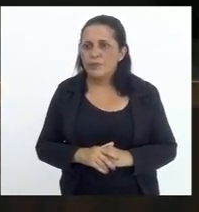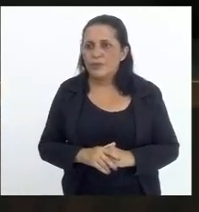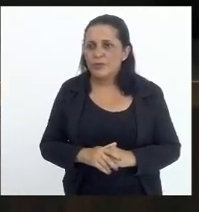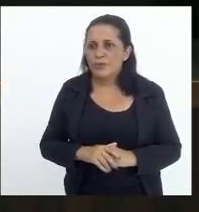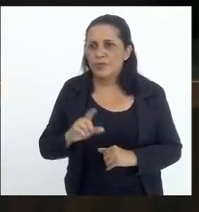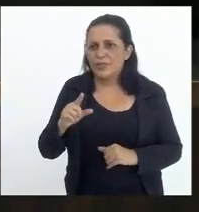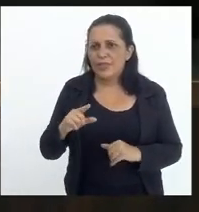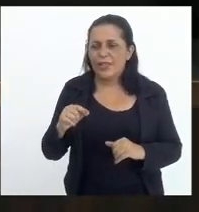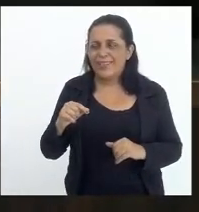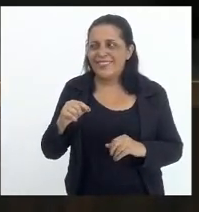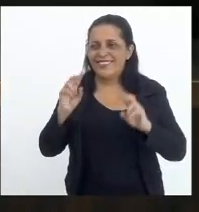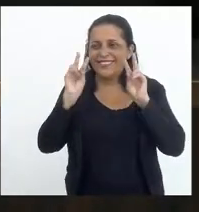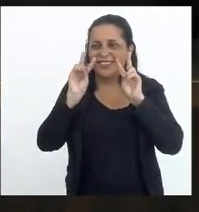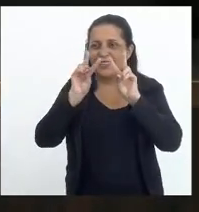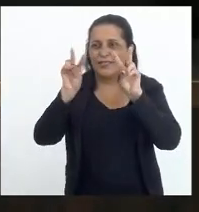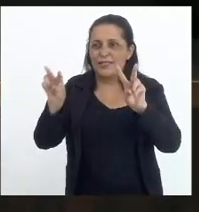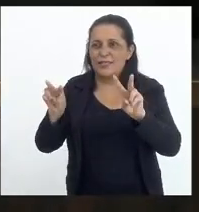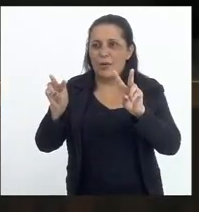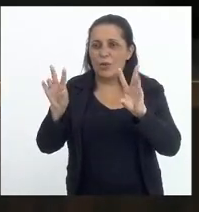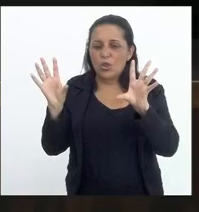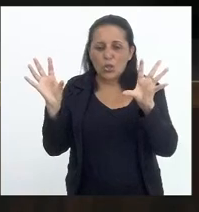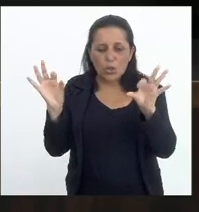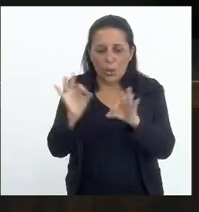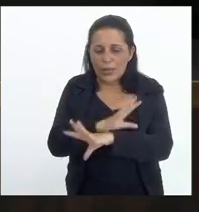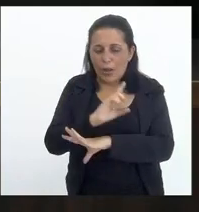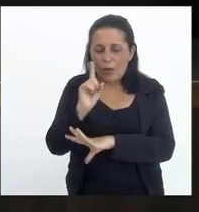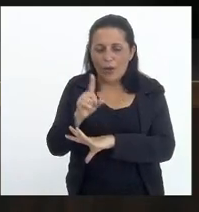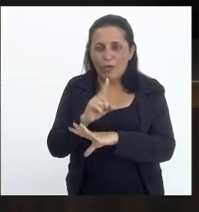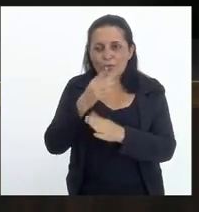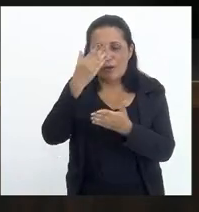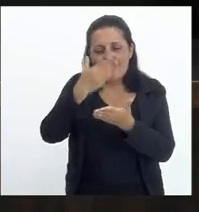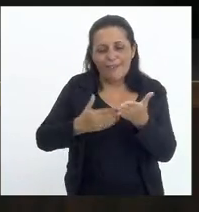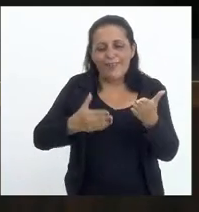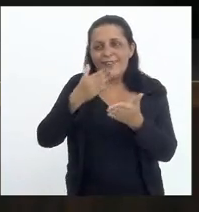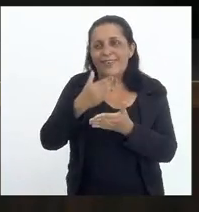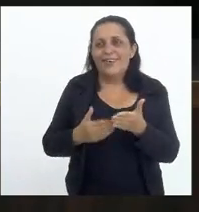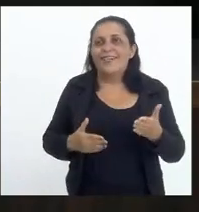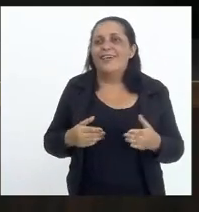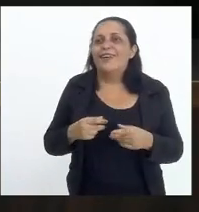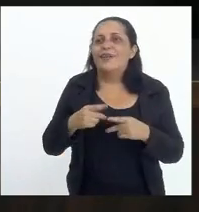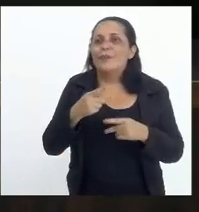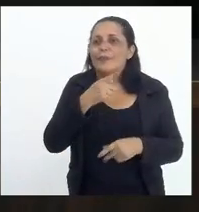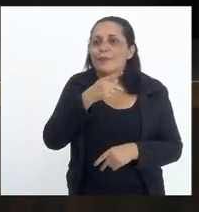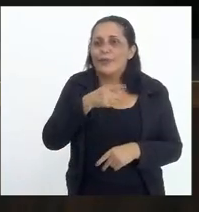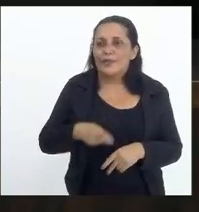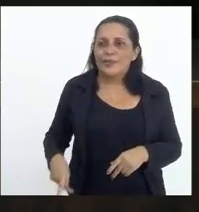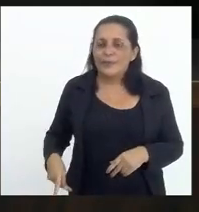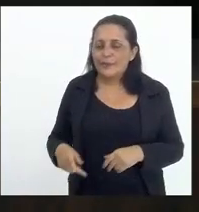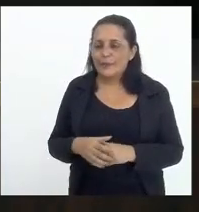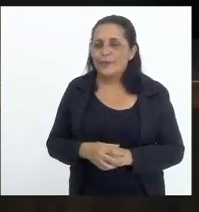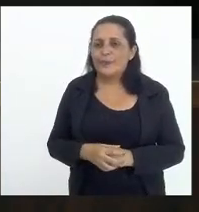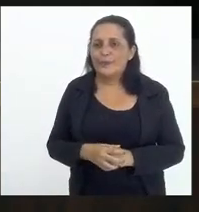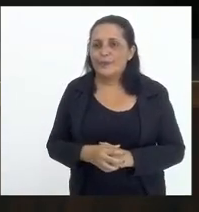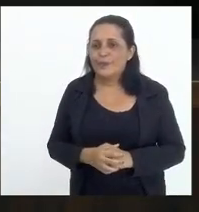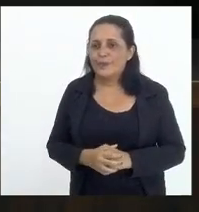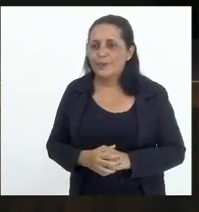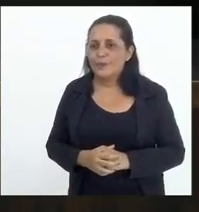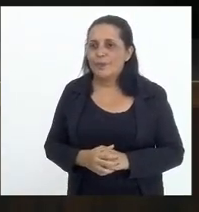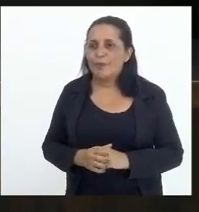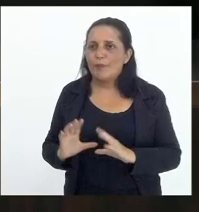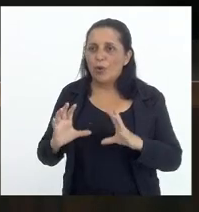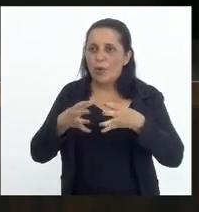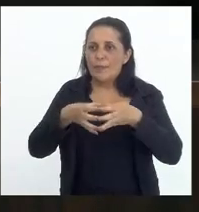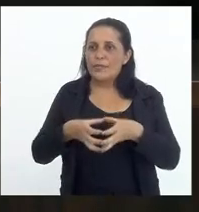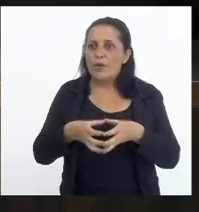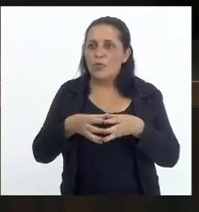não. Então, pela Comissão de Constituição e Justiça, o voto é... A presidência defere o pedido de Vossa Excelência. Pela Comissão